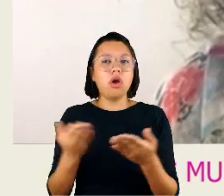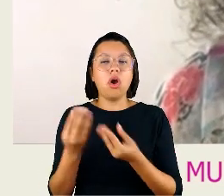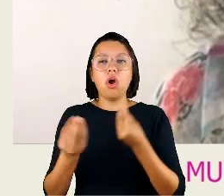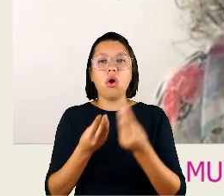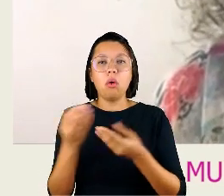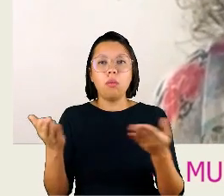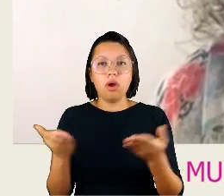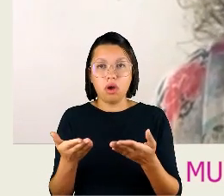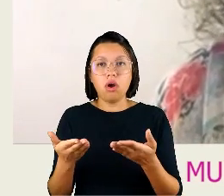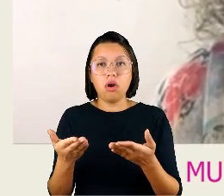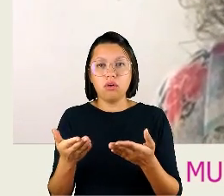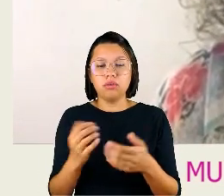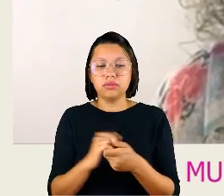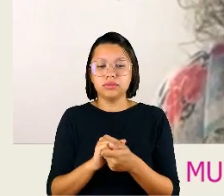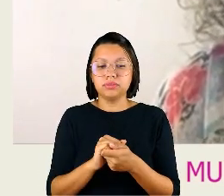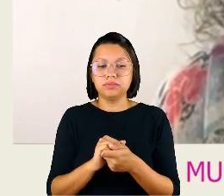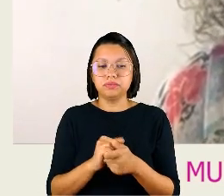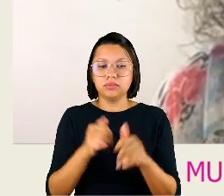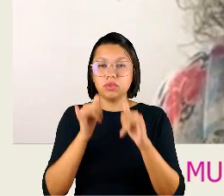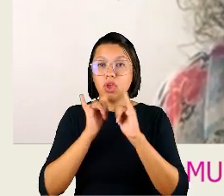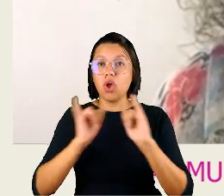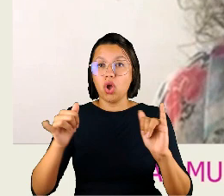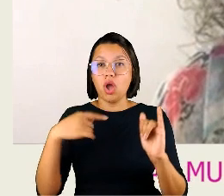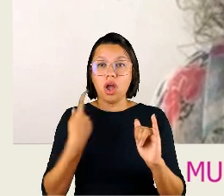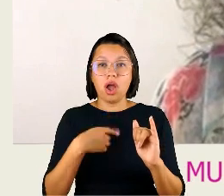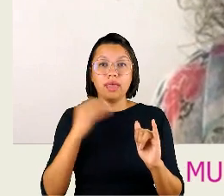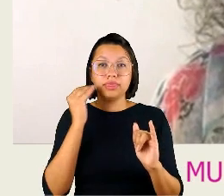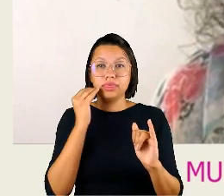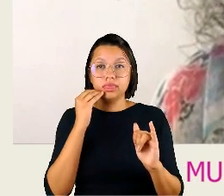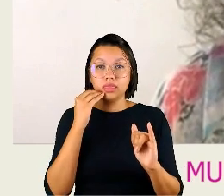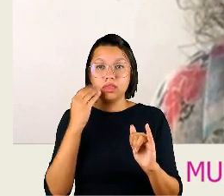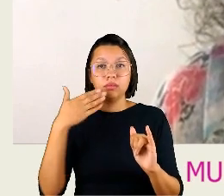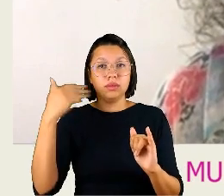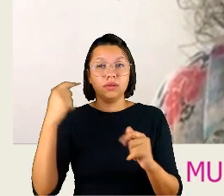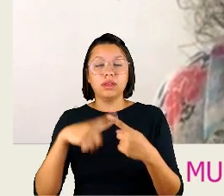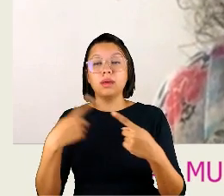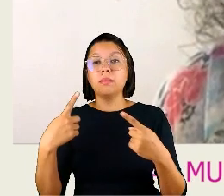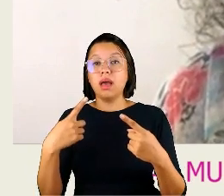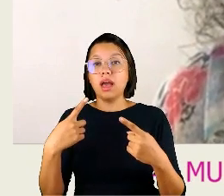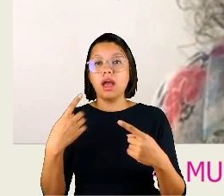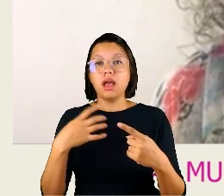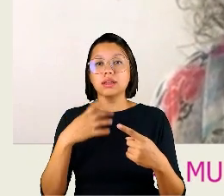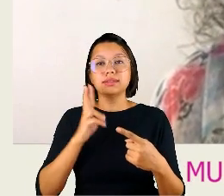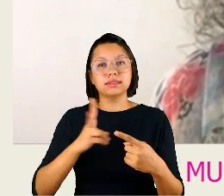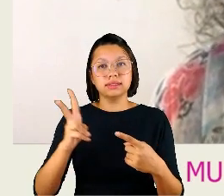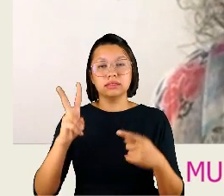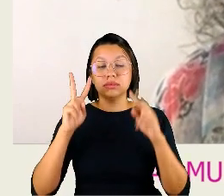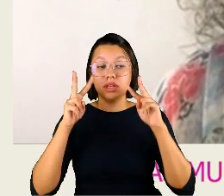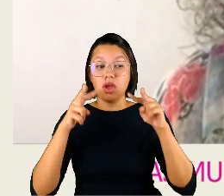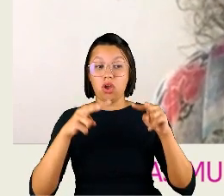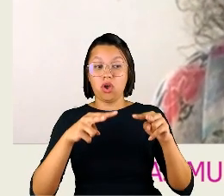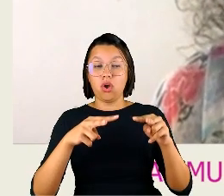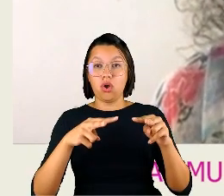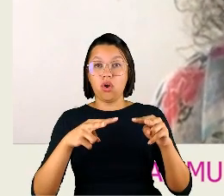né? Acho que tem a notícia de que a gente está tentando melhorar, mas também a gente sempre tem que olhar para o próprio umbigo e